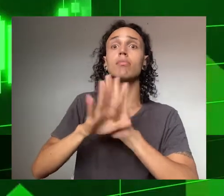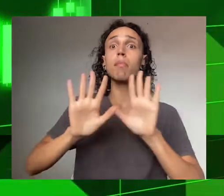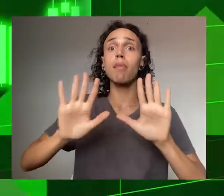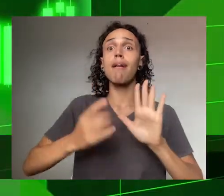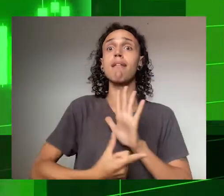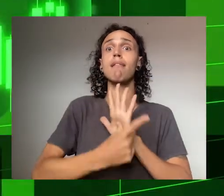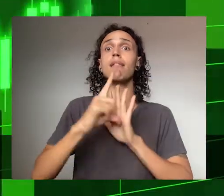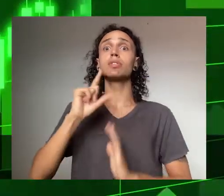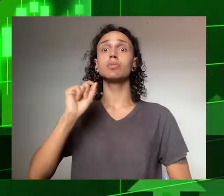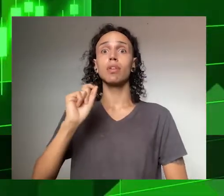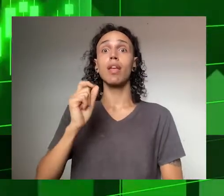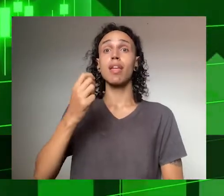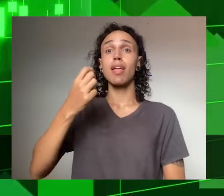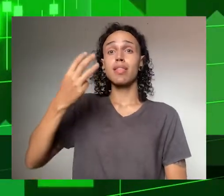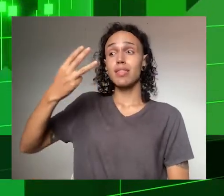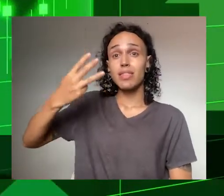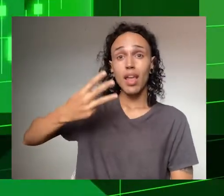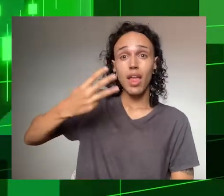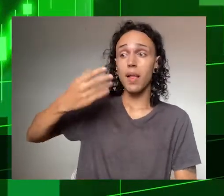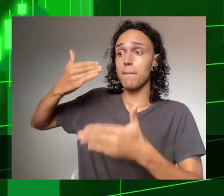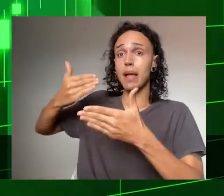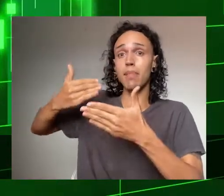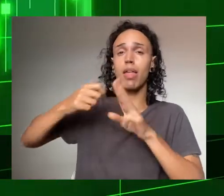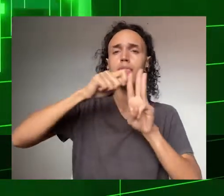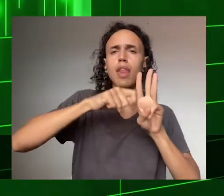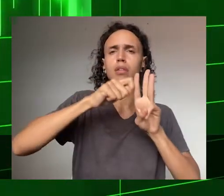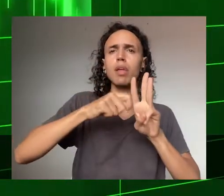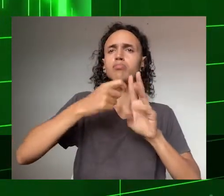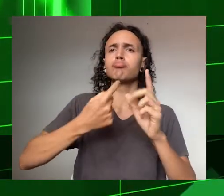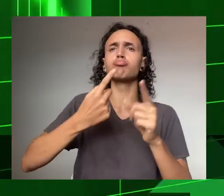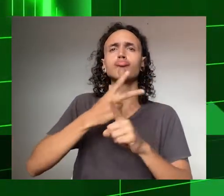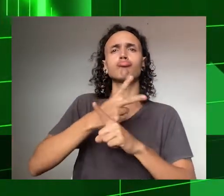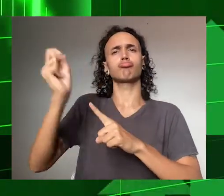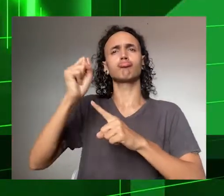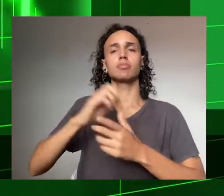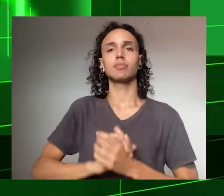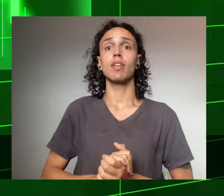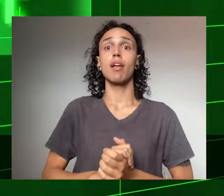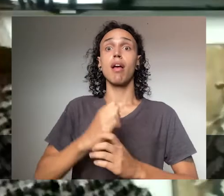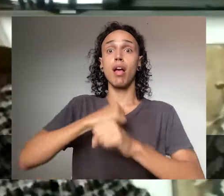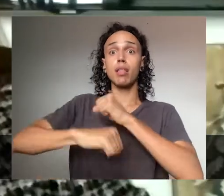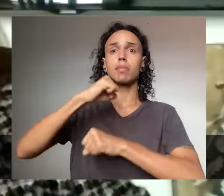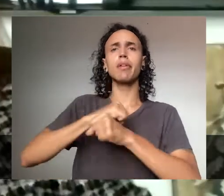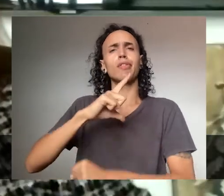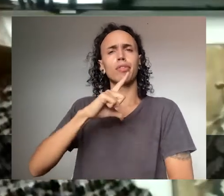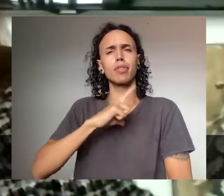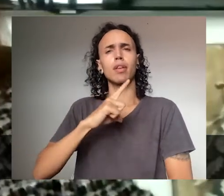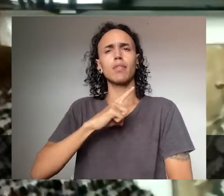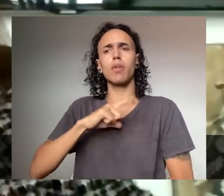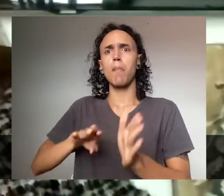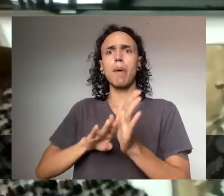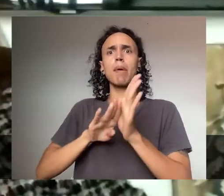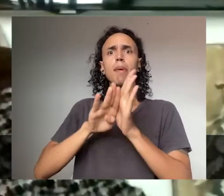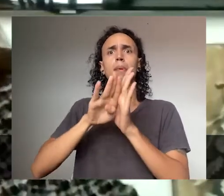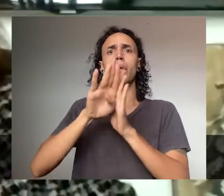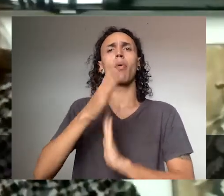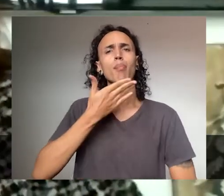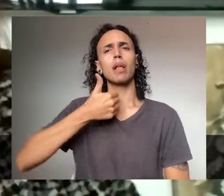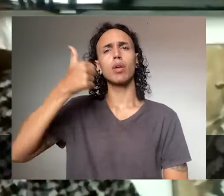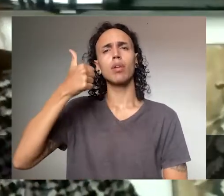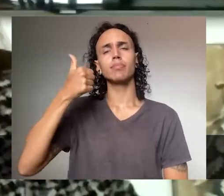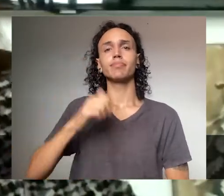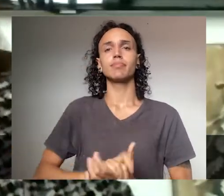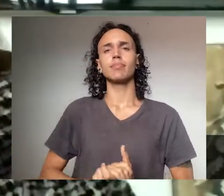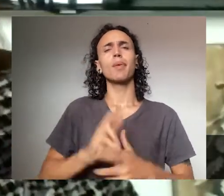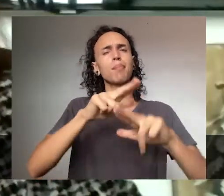3 trimestres seguidos de alta. A gente teve uma recuperação importante no segundo semestre do ano passado. Certamente isso tem a ver com os